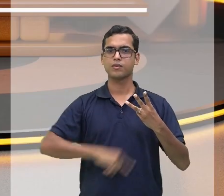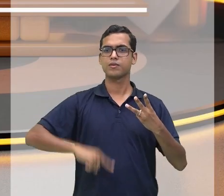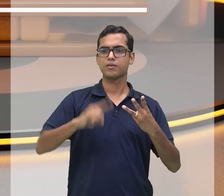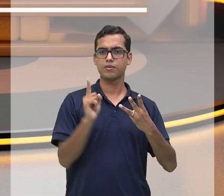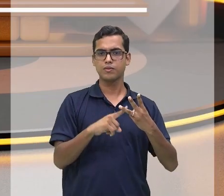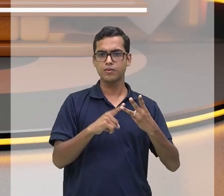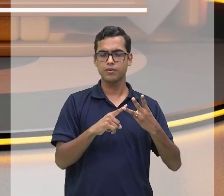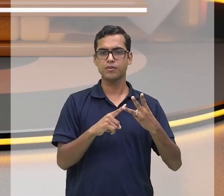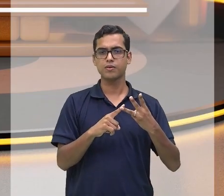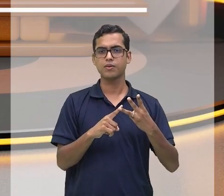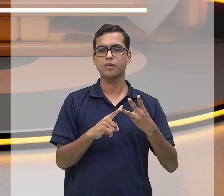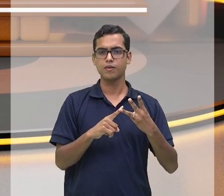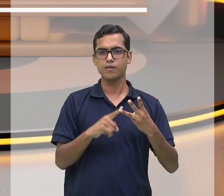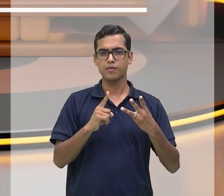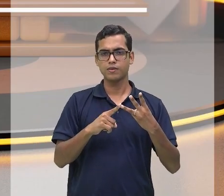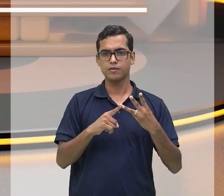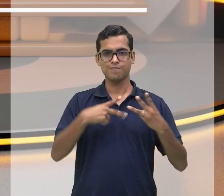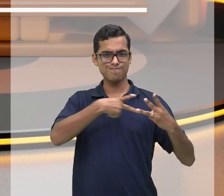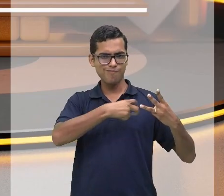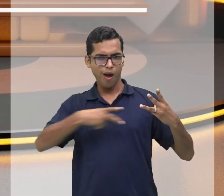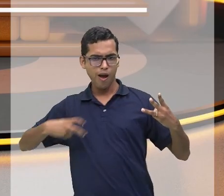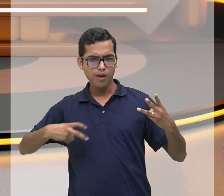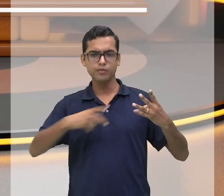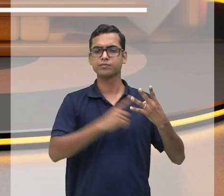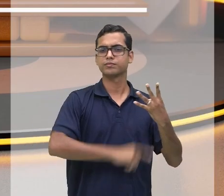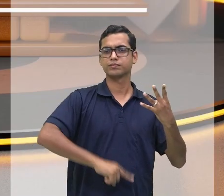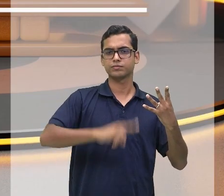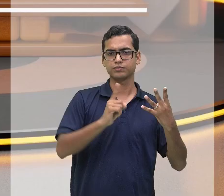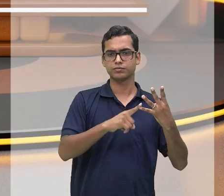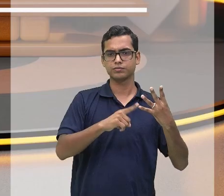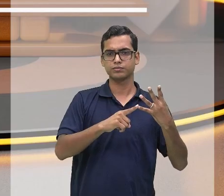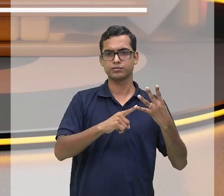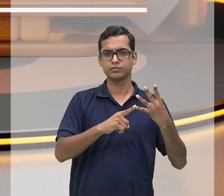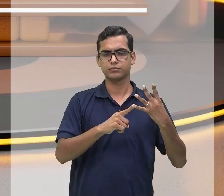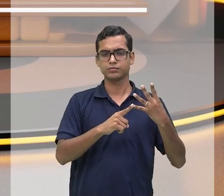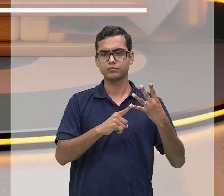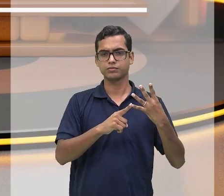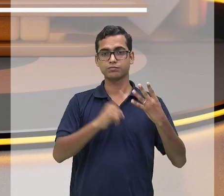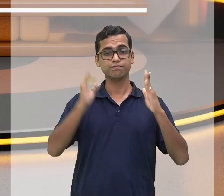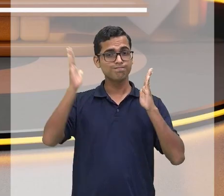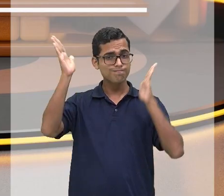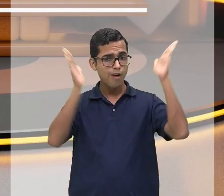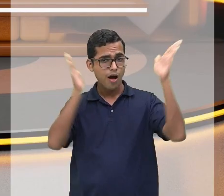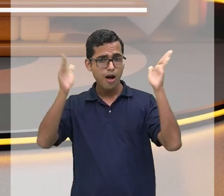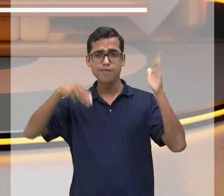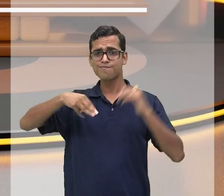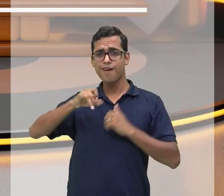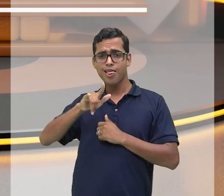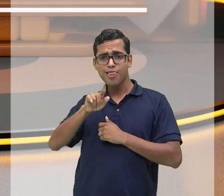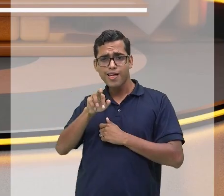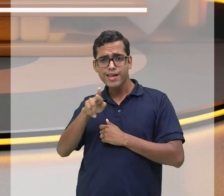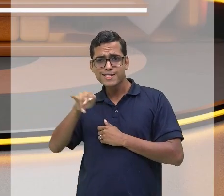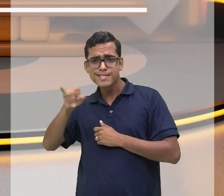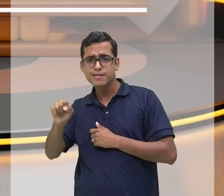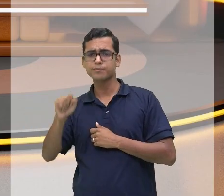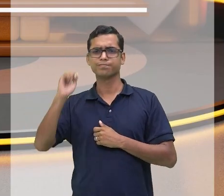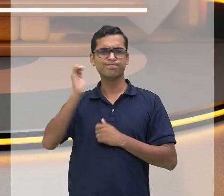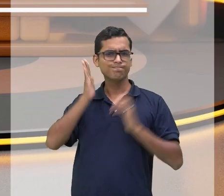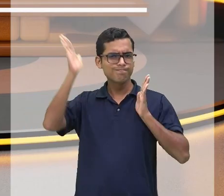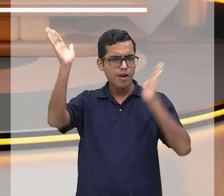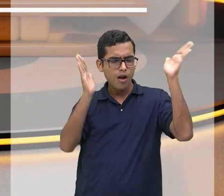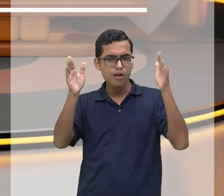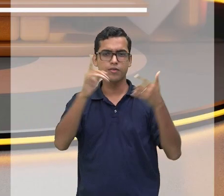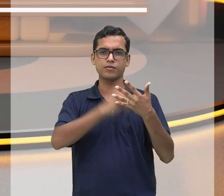Malásia e também a Indonésia, que acabaram também integrando aí esse conjunto de países asiáticos que acabaram